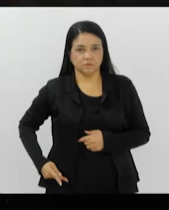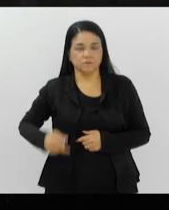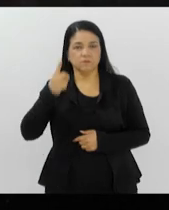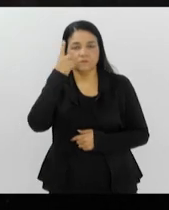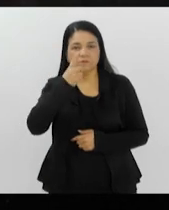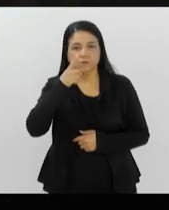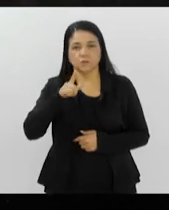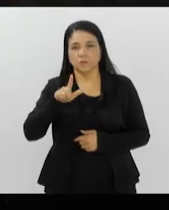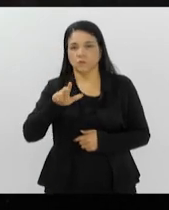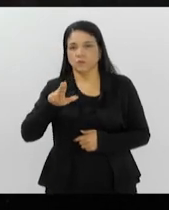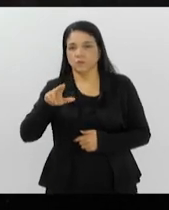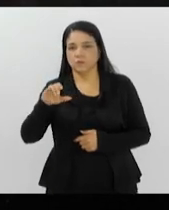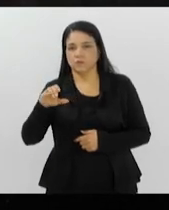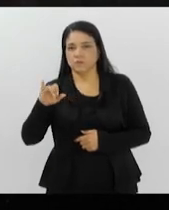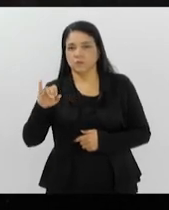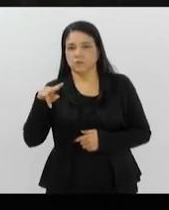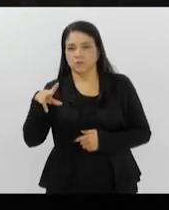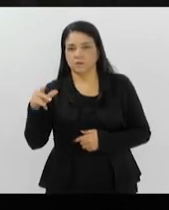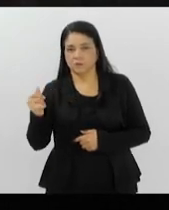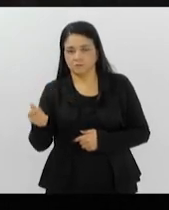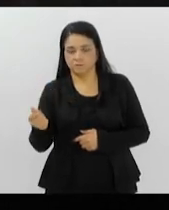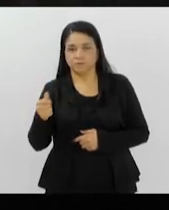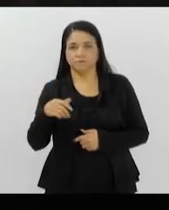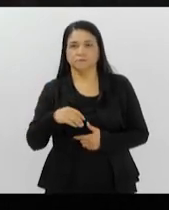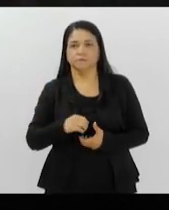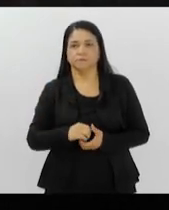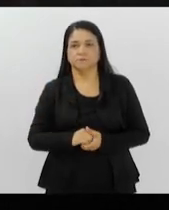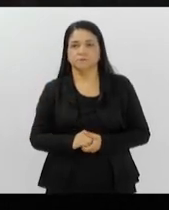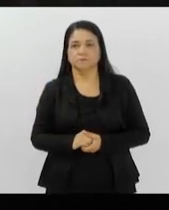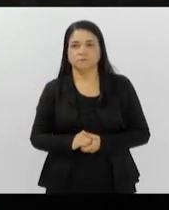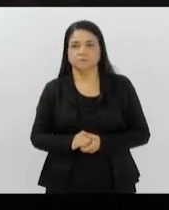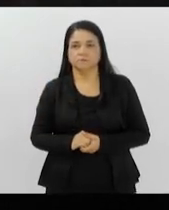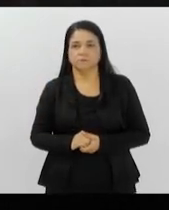deputada Lucinha,